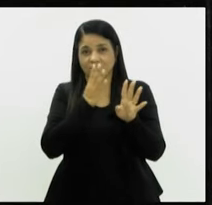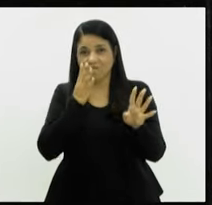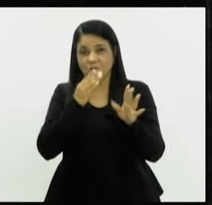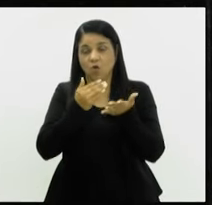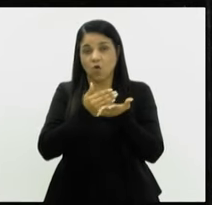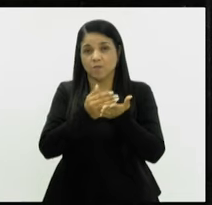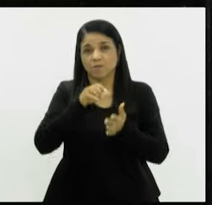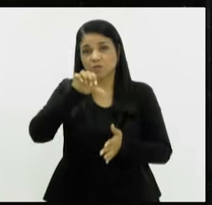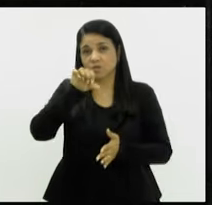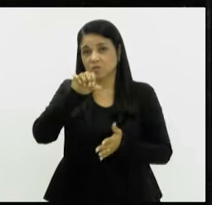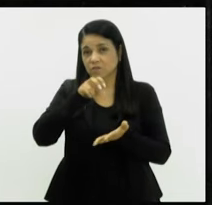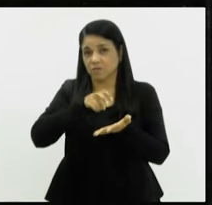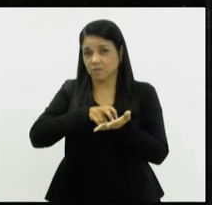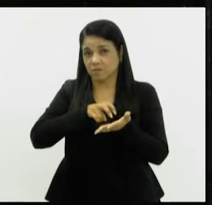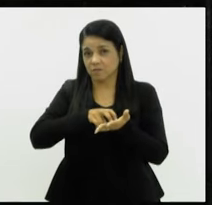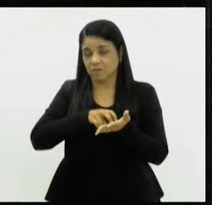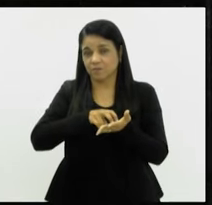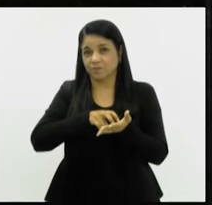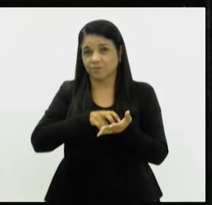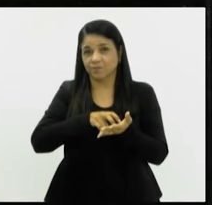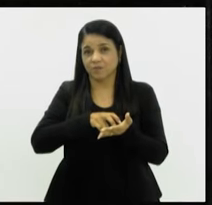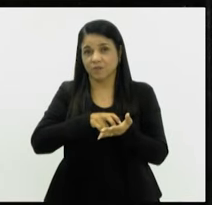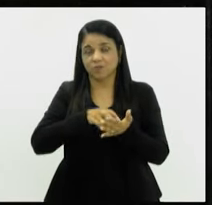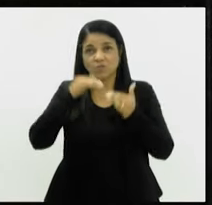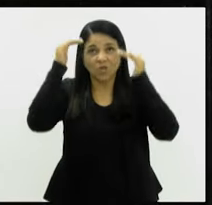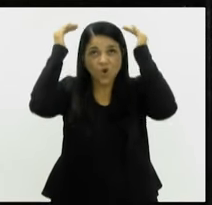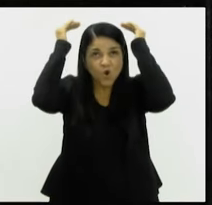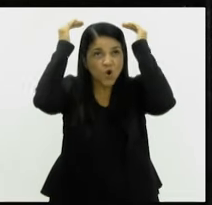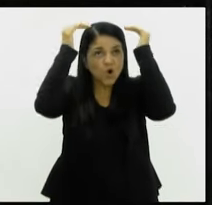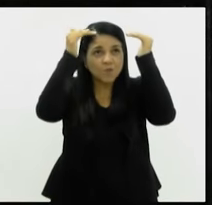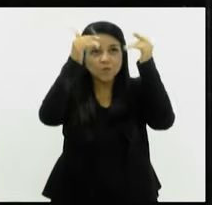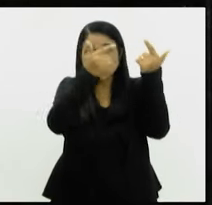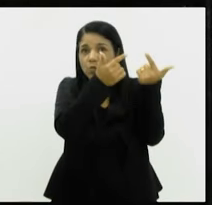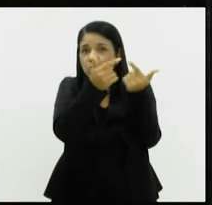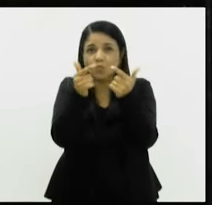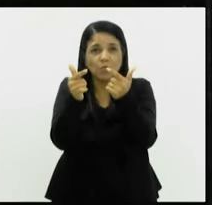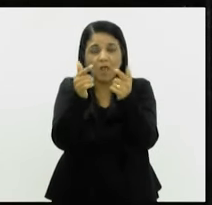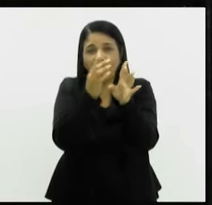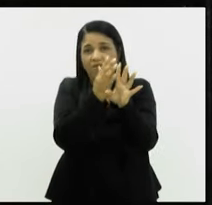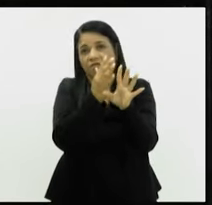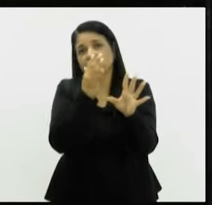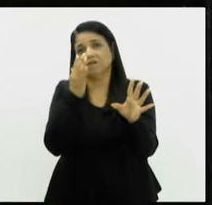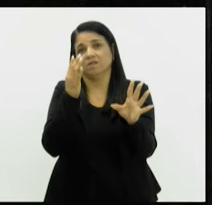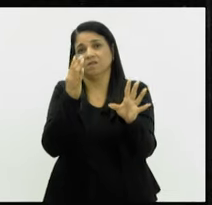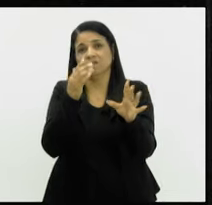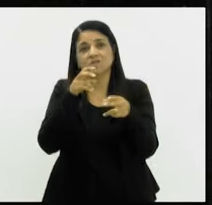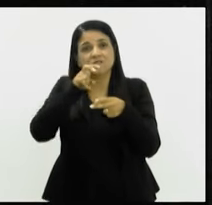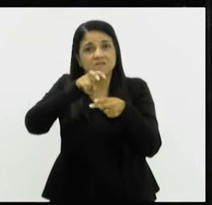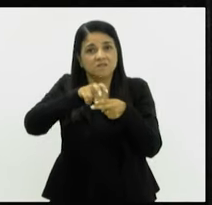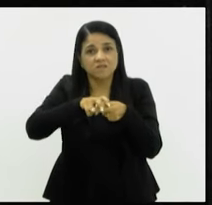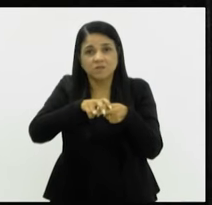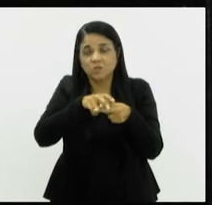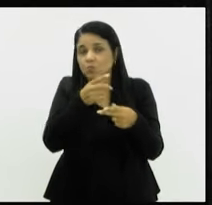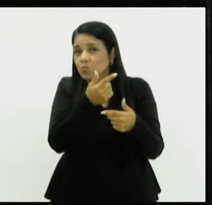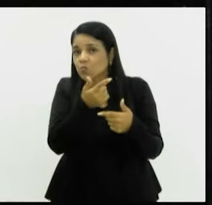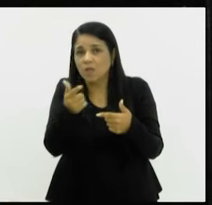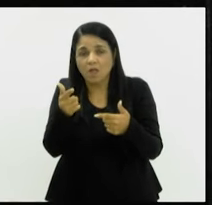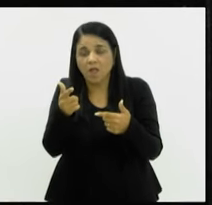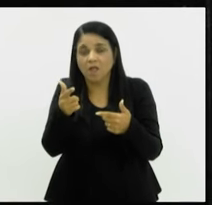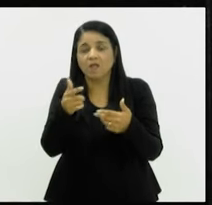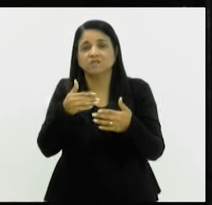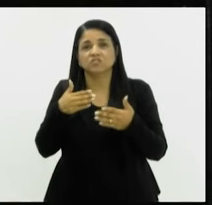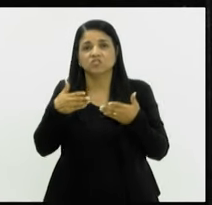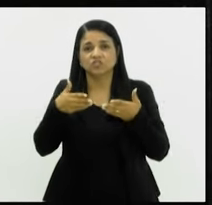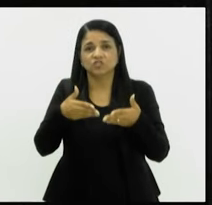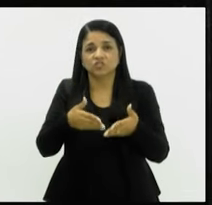9 da manhã, as pessoas não têm nenhuma cobertura em cima delas, não têm espaço para sentar. Então, imagine você chegar para o